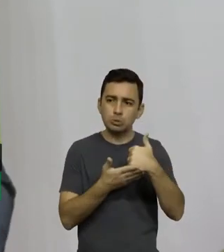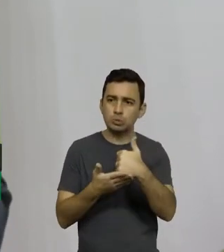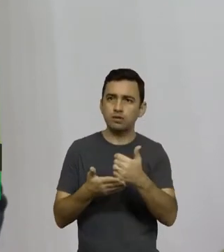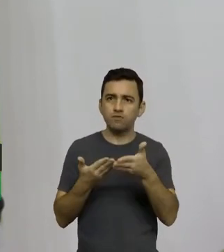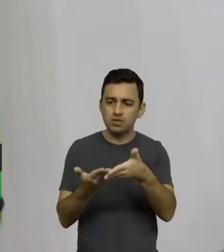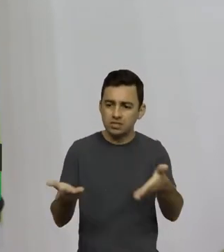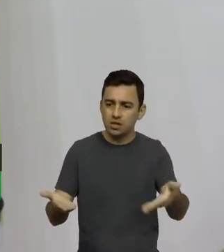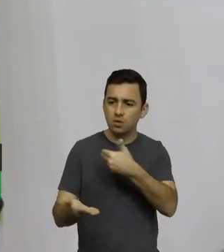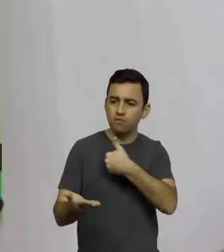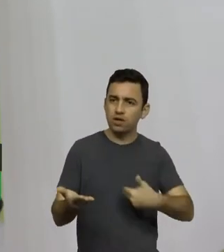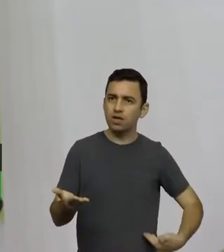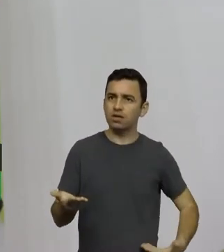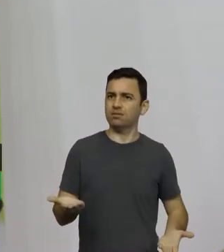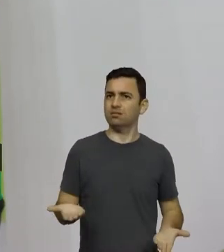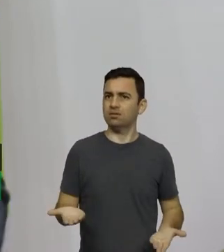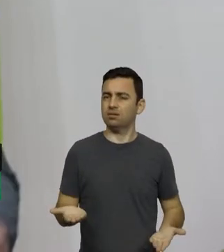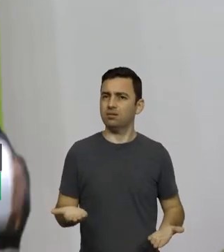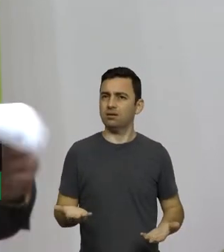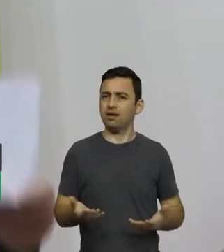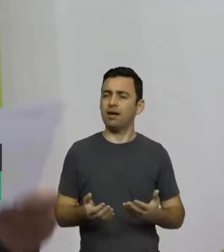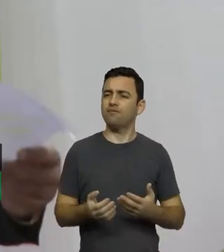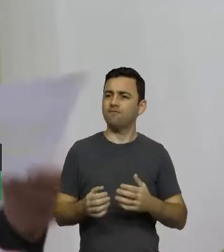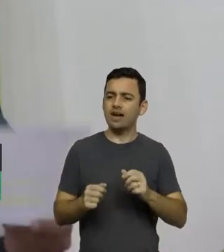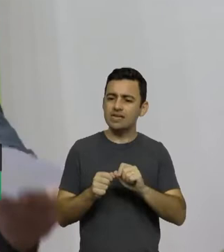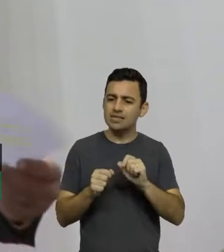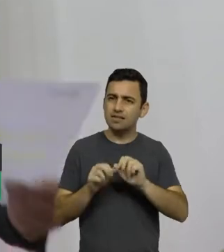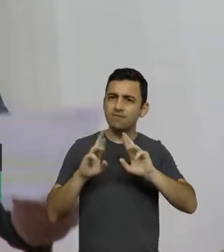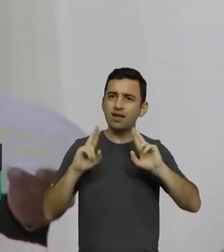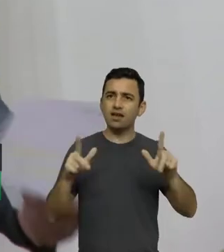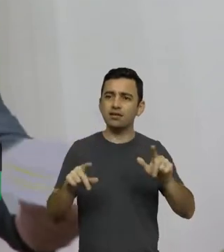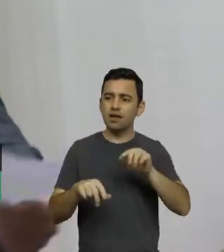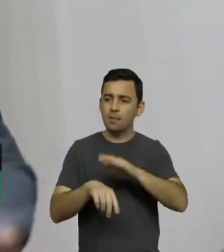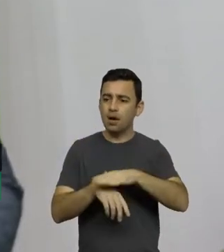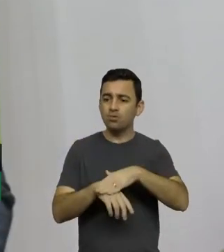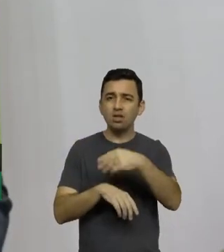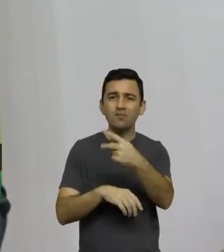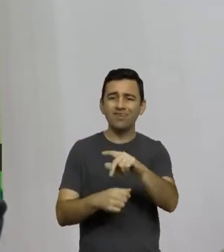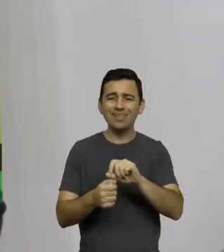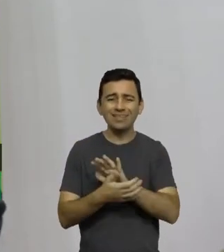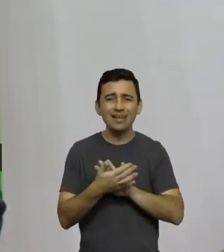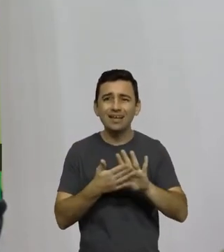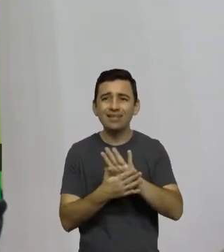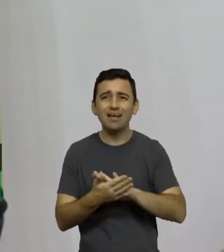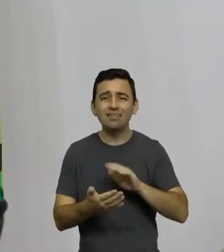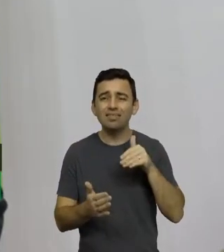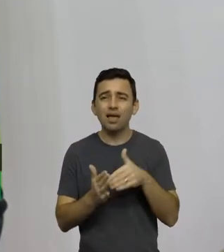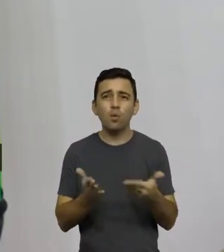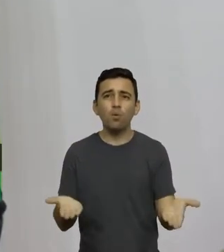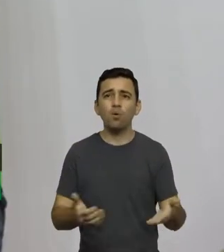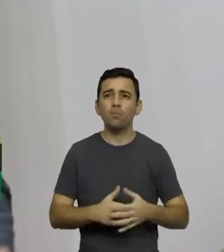estendeu a oportunidade de fazer algo diferente e não o fez até agora.